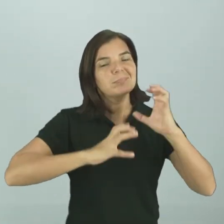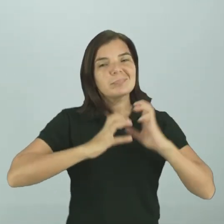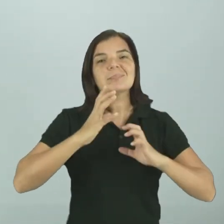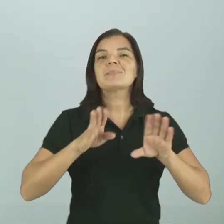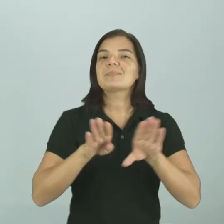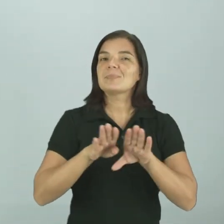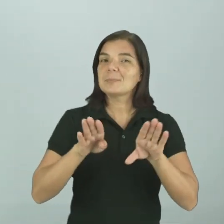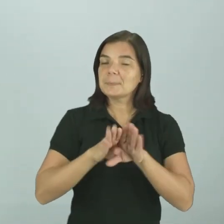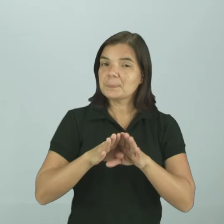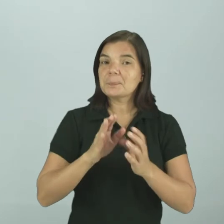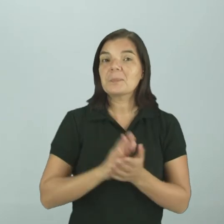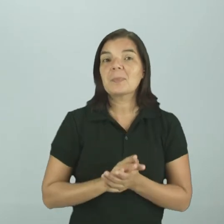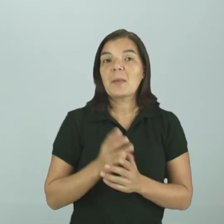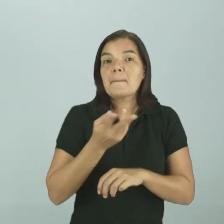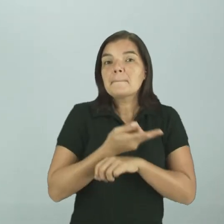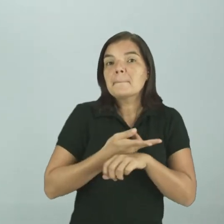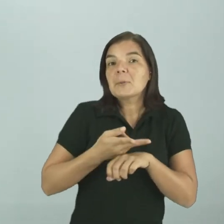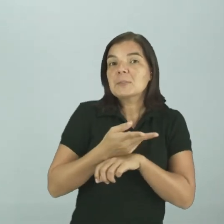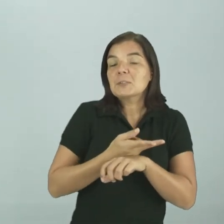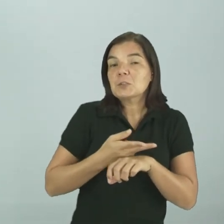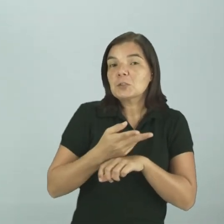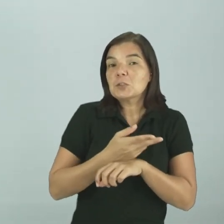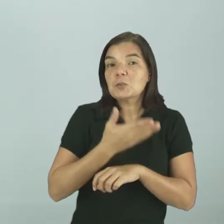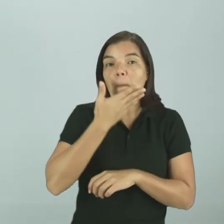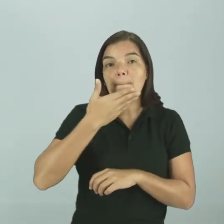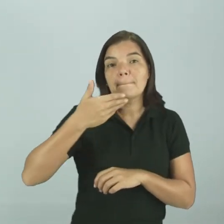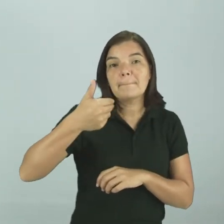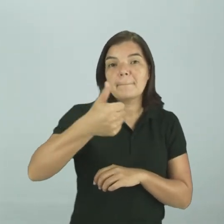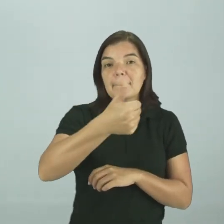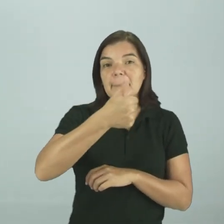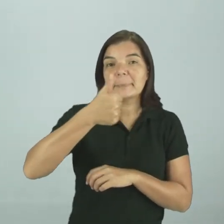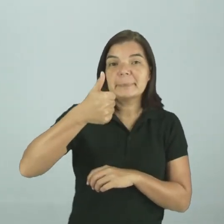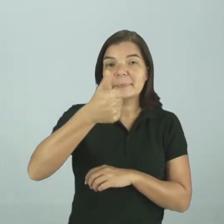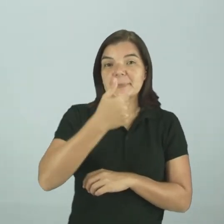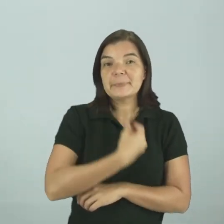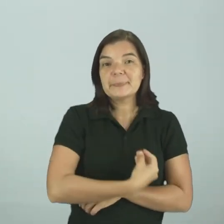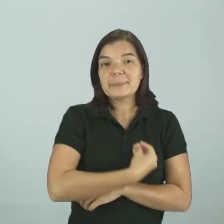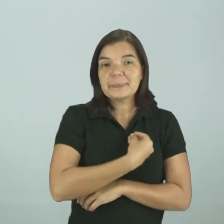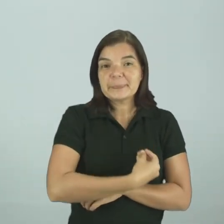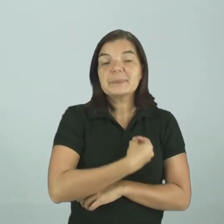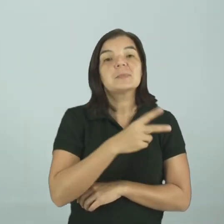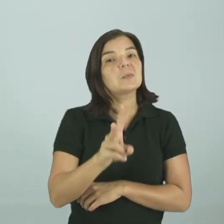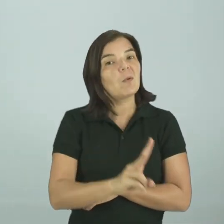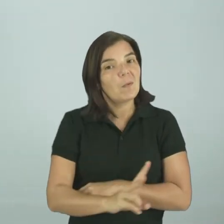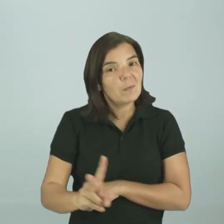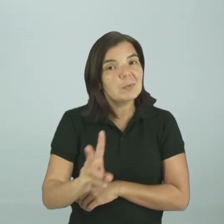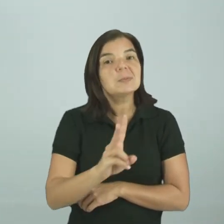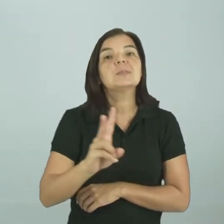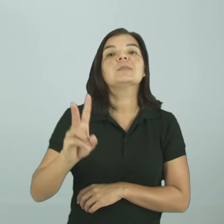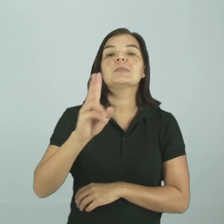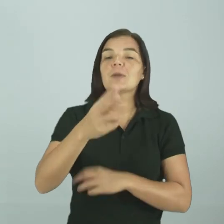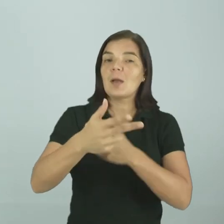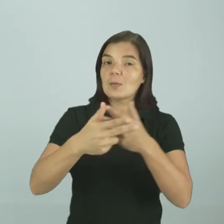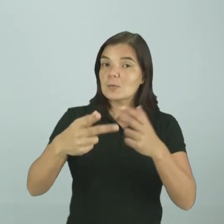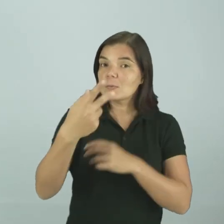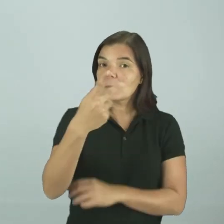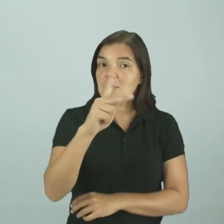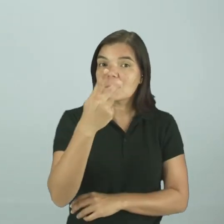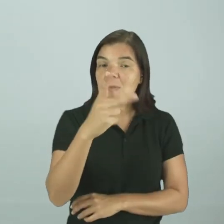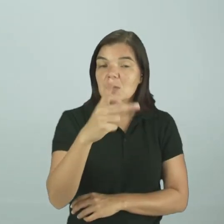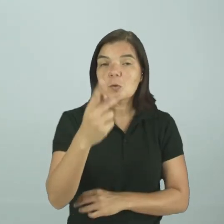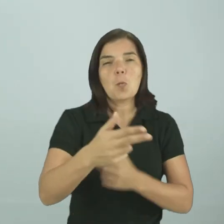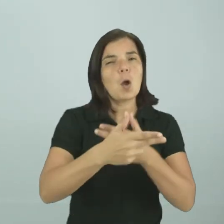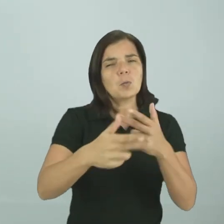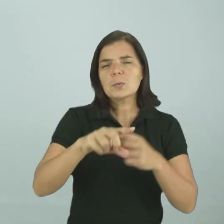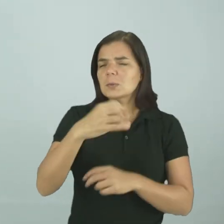situação, todos em busca de quê? De melhorias de vida. Então valorize, né? Valorize aquilo que é seu. Uma